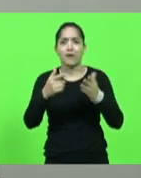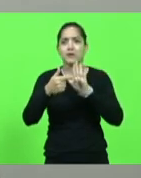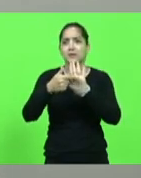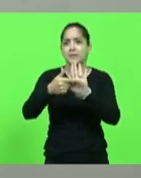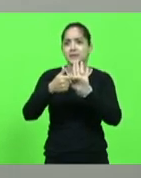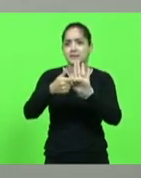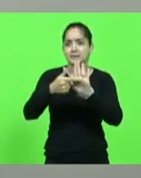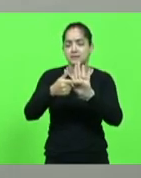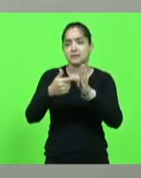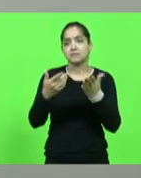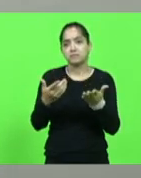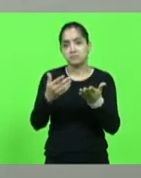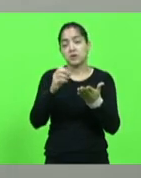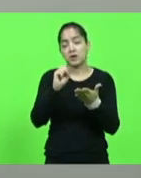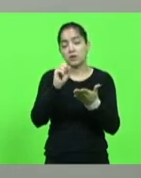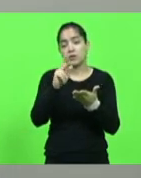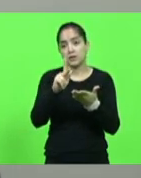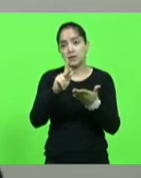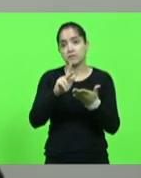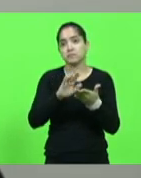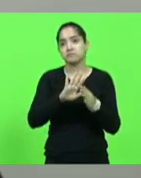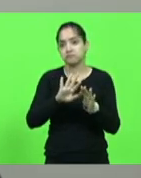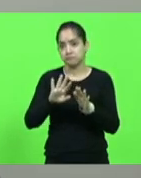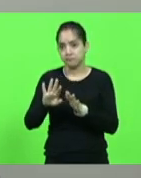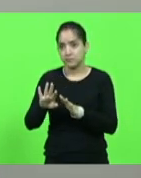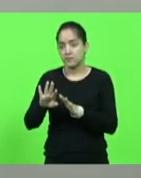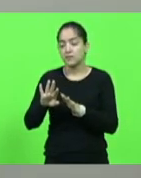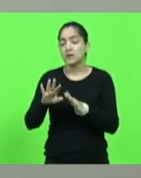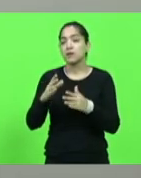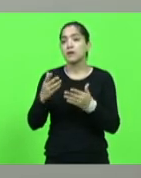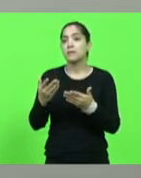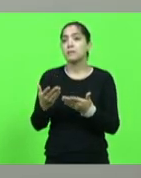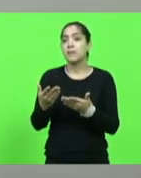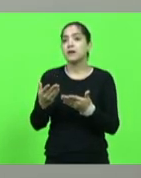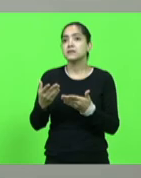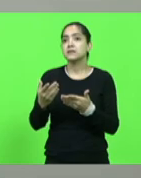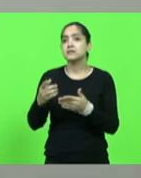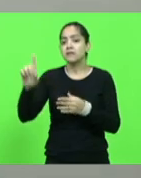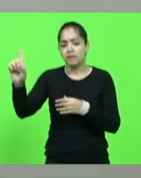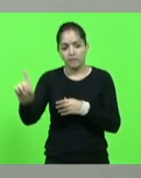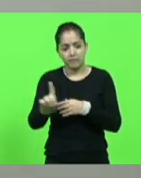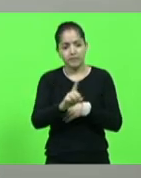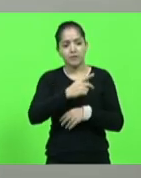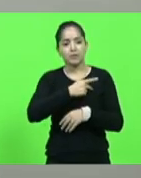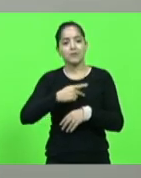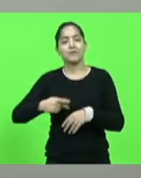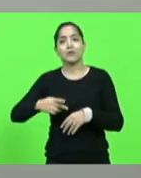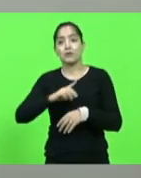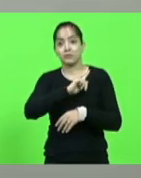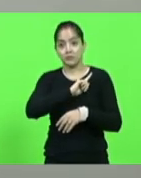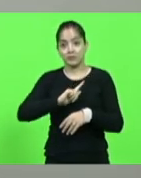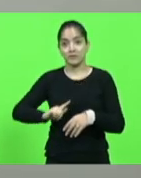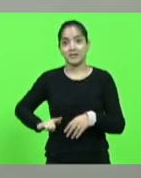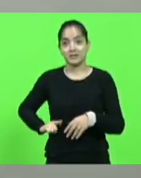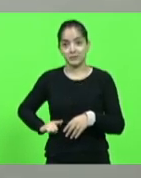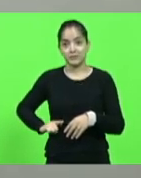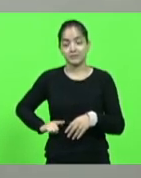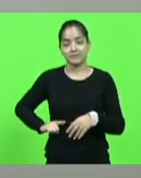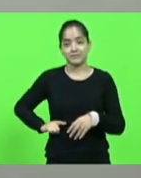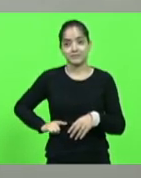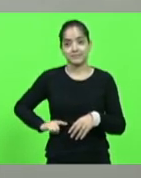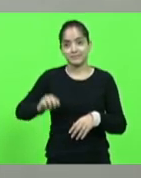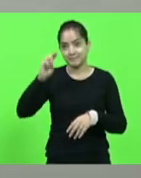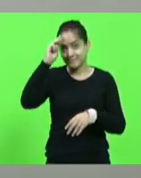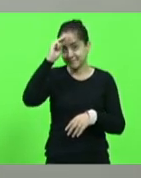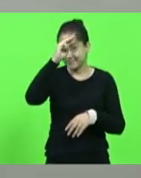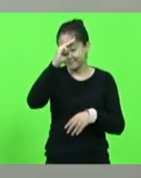lá fazer a visita. Tudo bem, passou. De repente, logo veio o governador do estado, deputado Mauro de Nadal, veio o governador